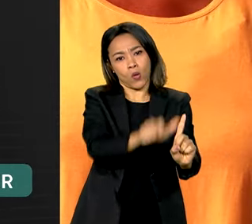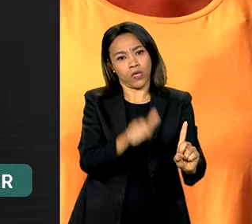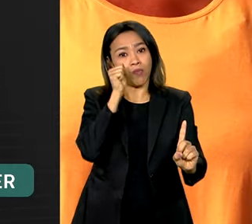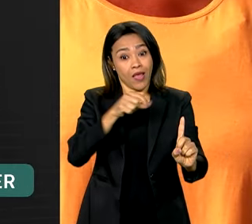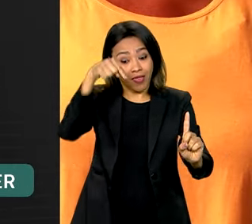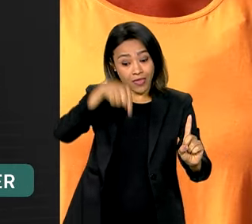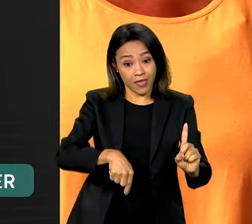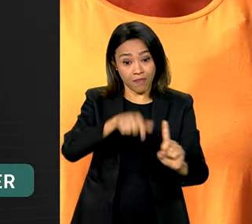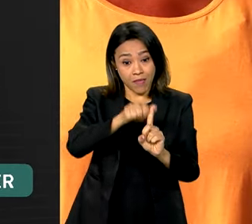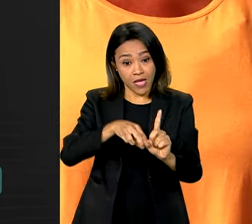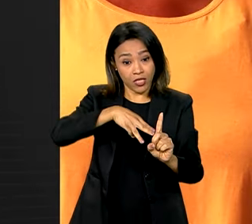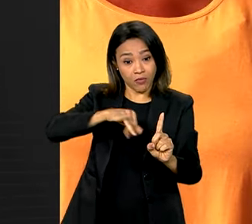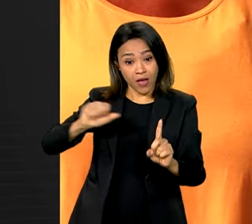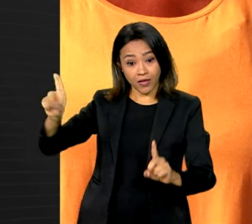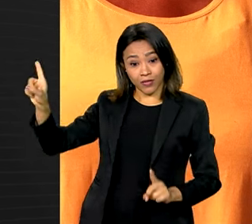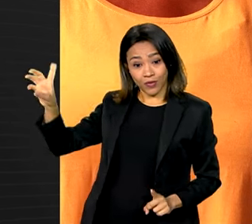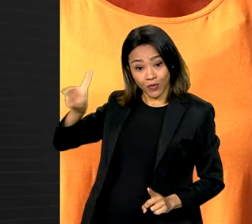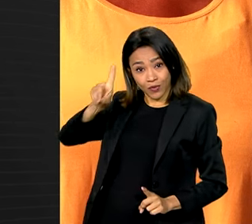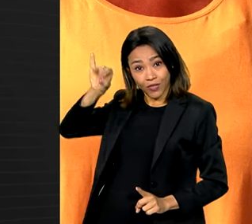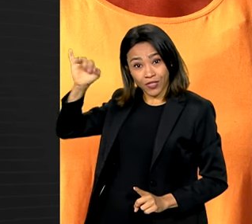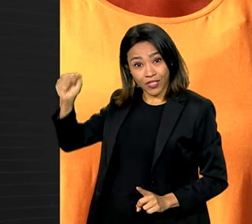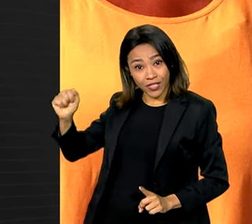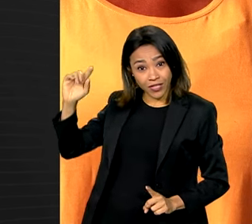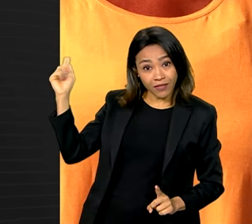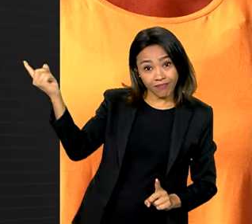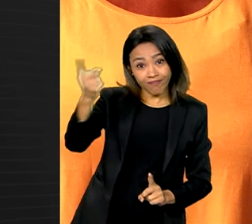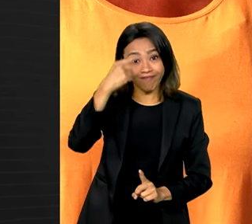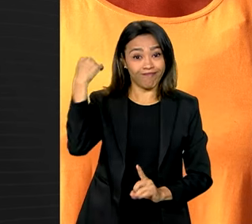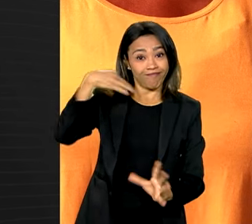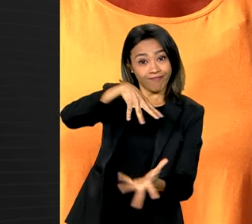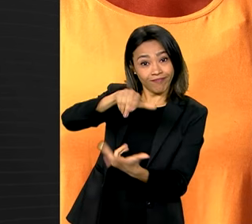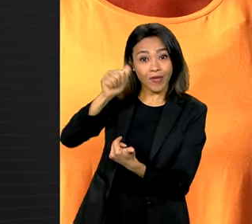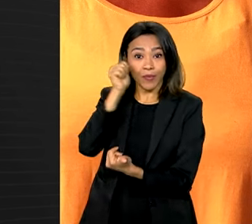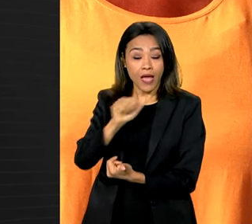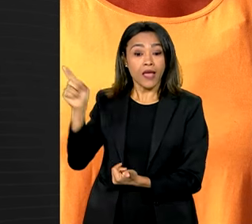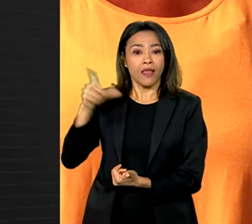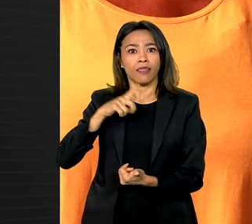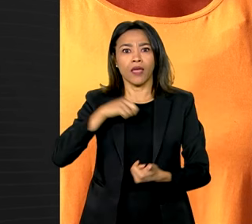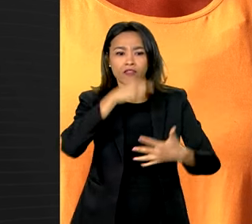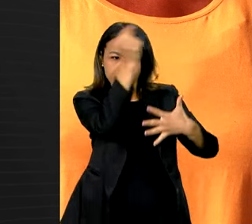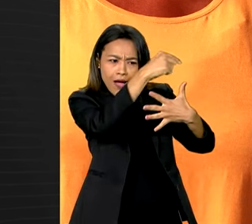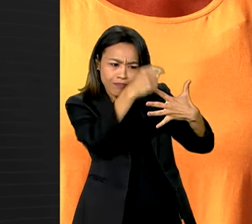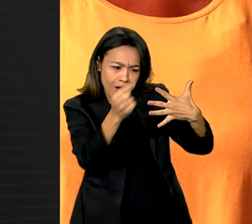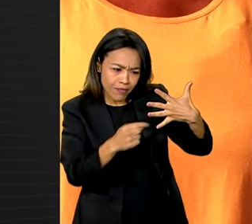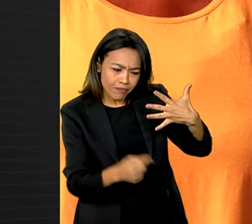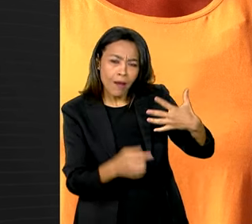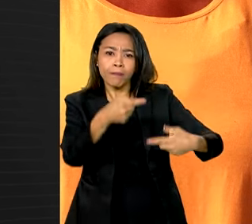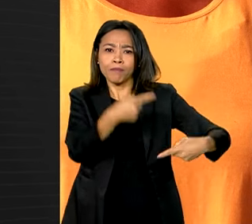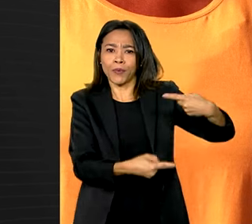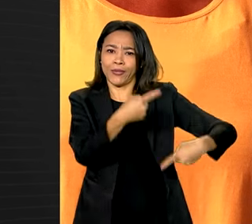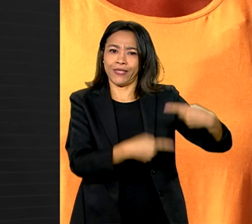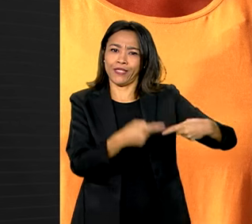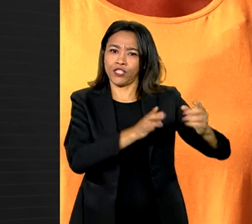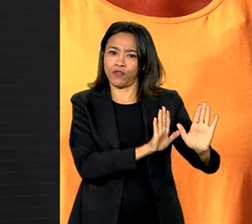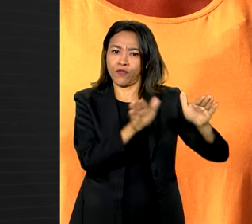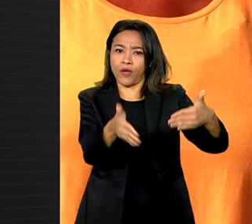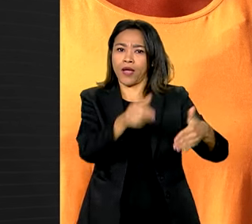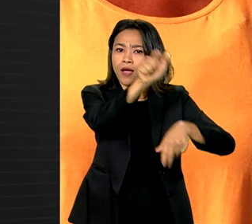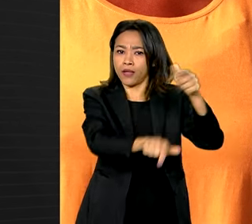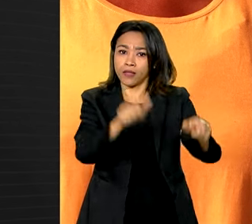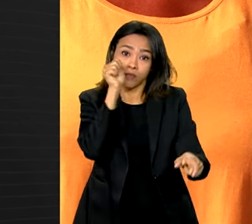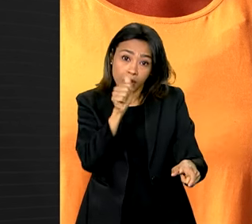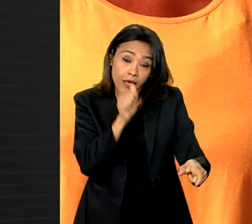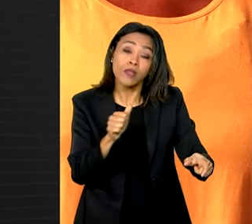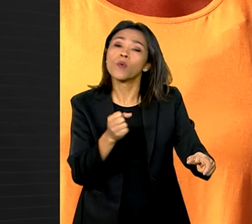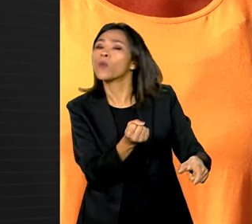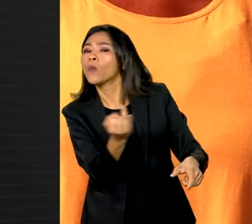comemoração ao Dia Internacional da Mulher, o governo federal lançou um pacote de políticas para elas. Dentre as ações,